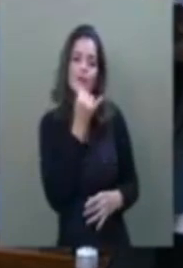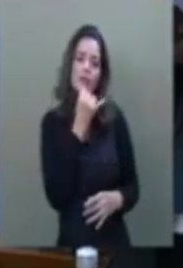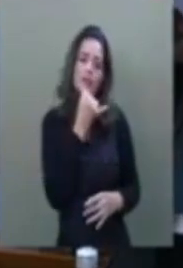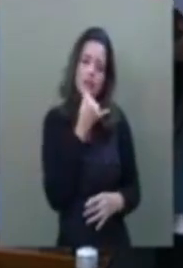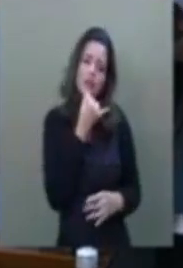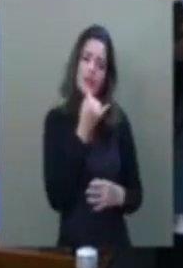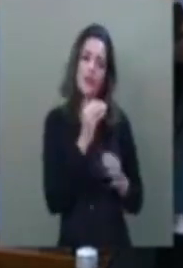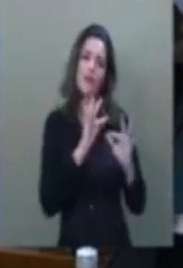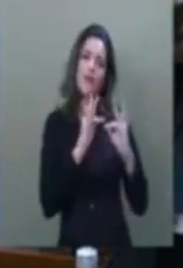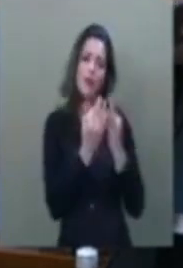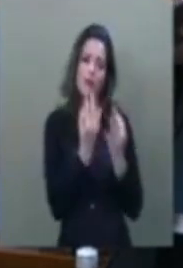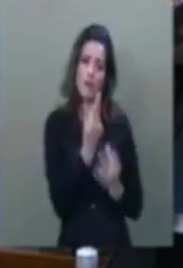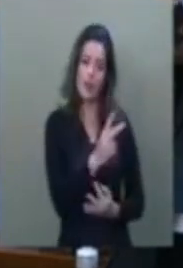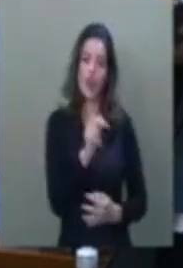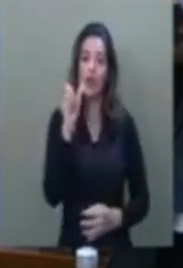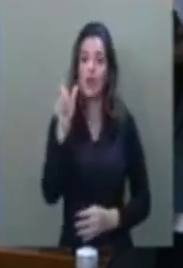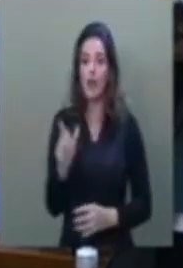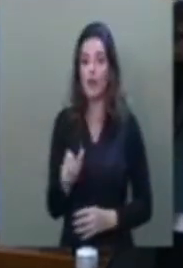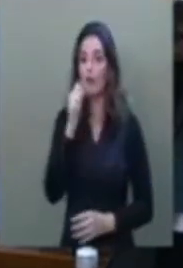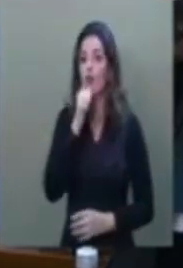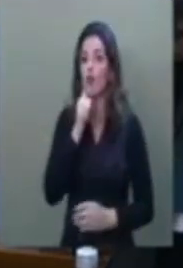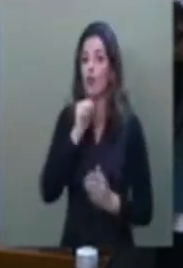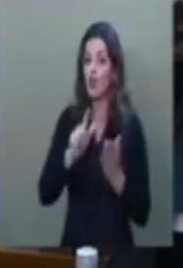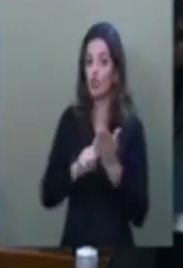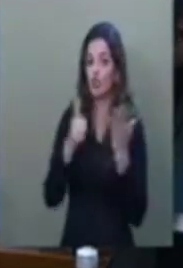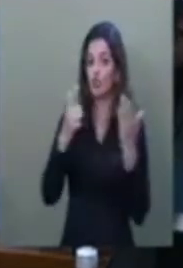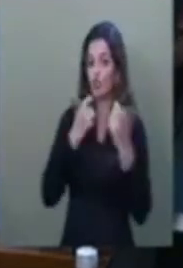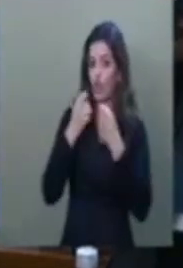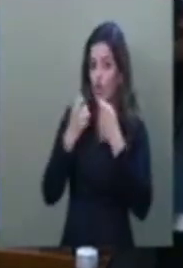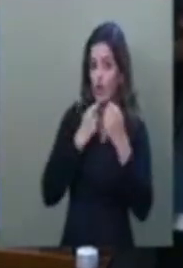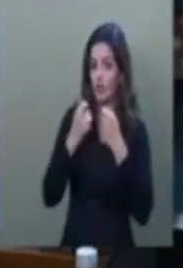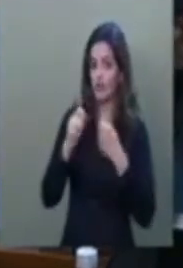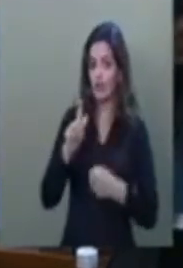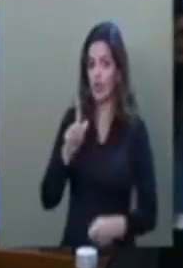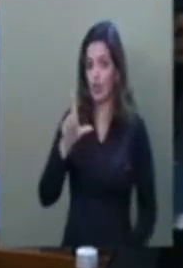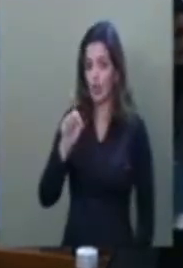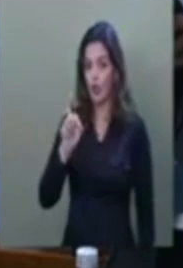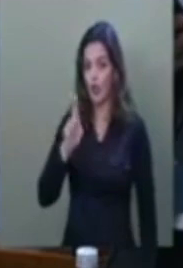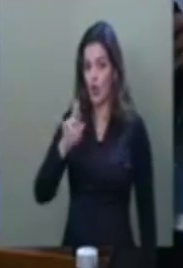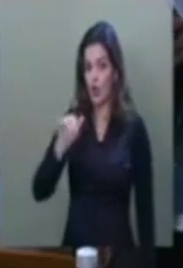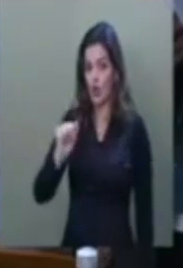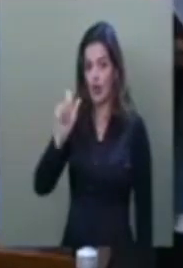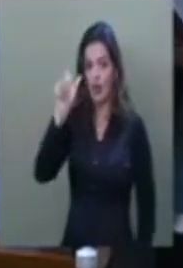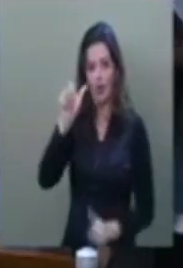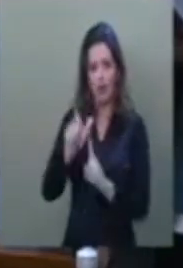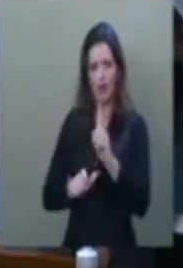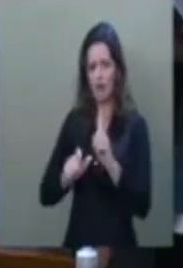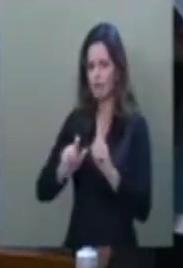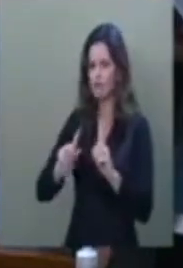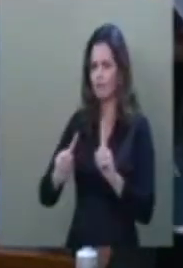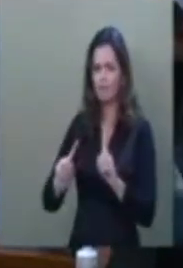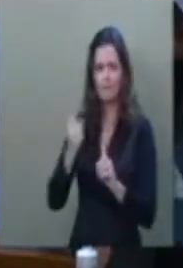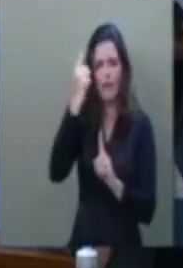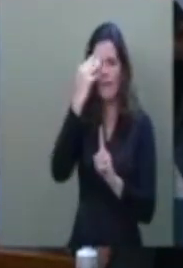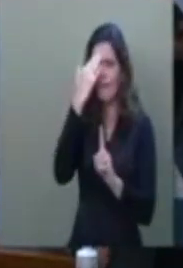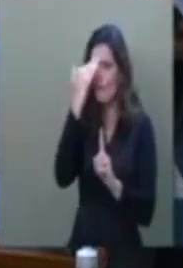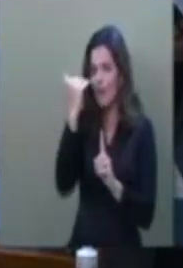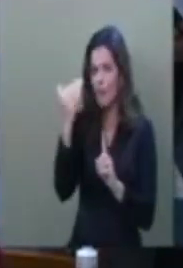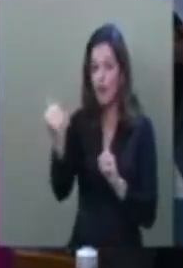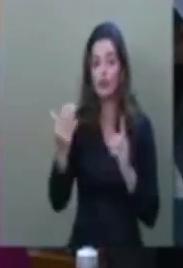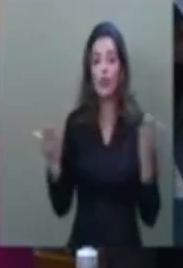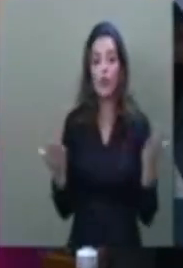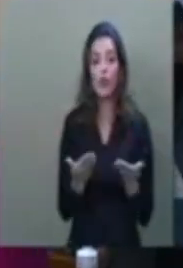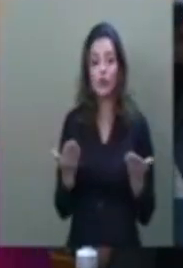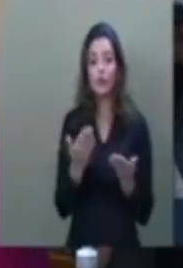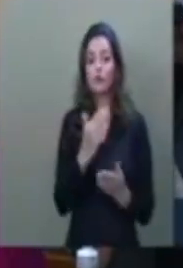A jornalista Glória Maria, um ícone da TV brasileira, faleceu na manhã dessa quinta, 2 de